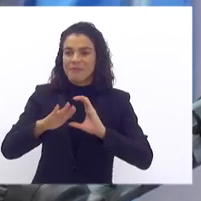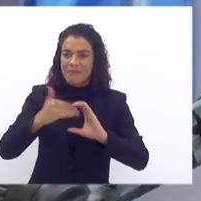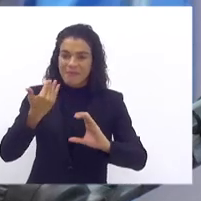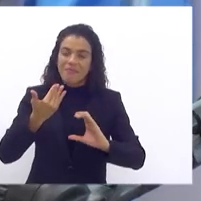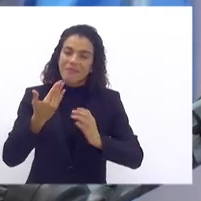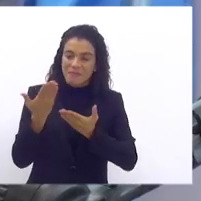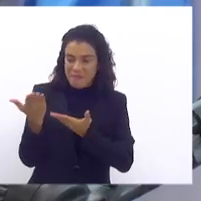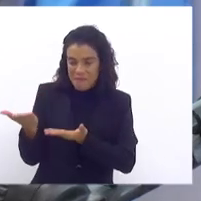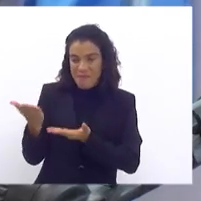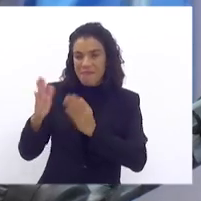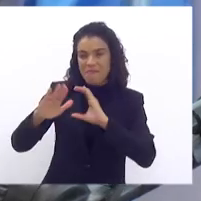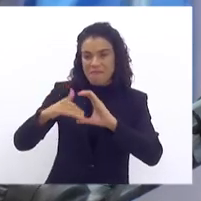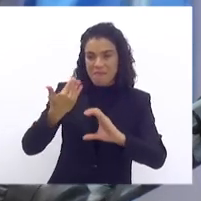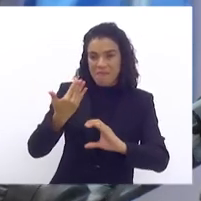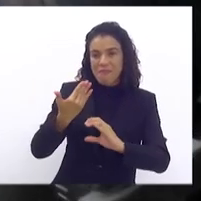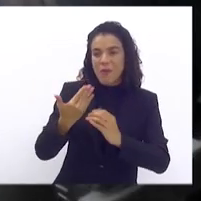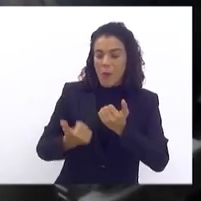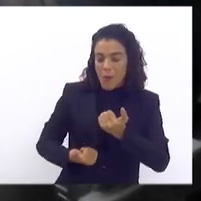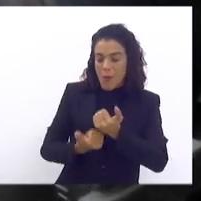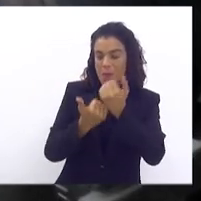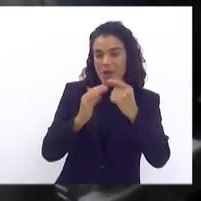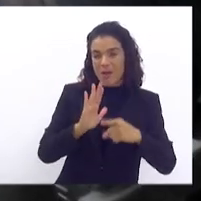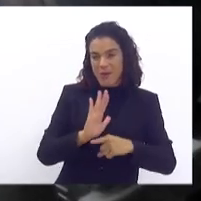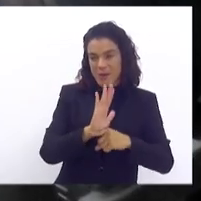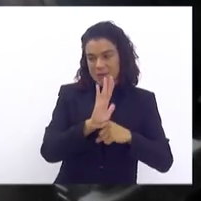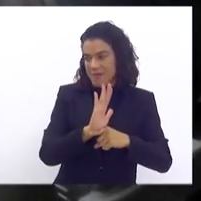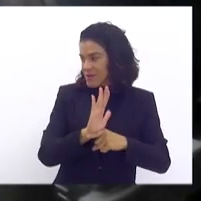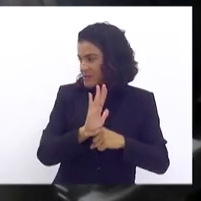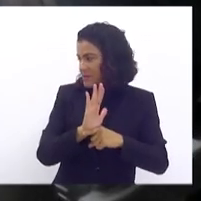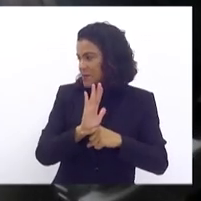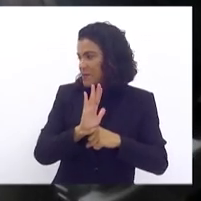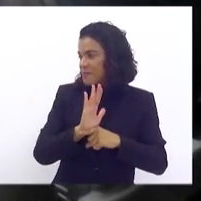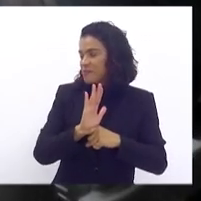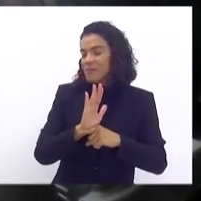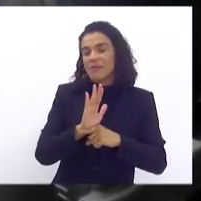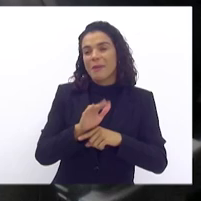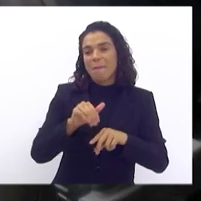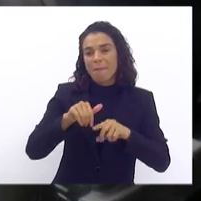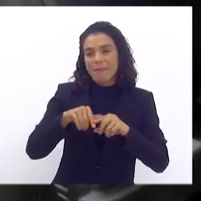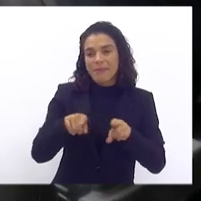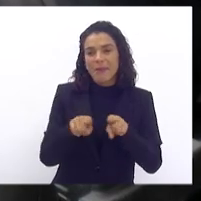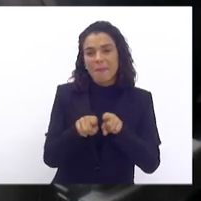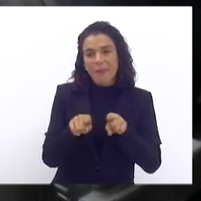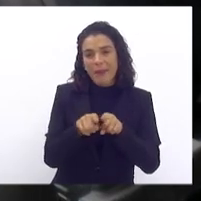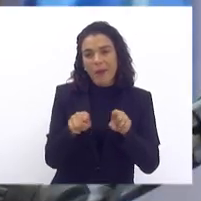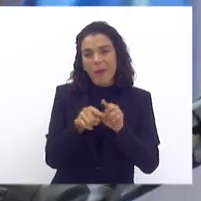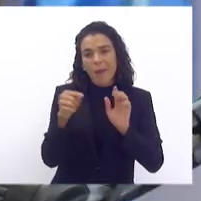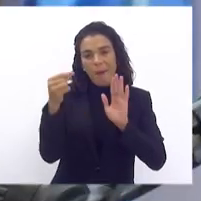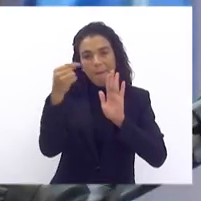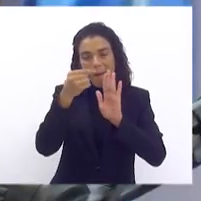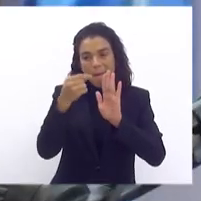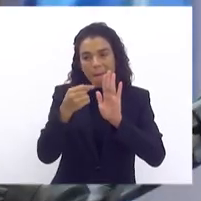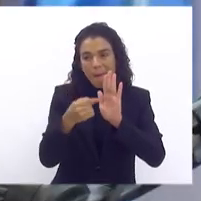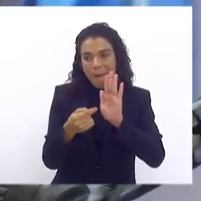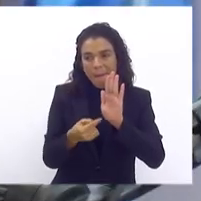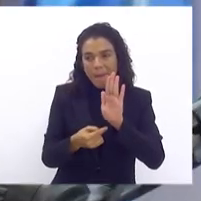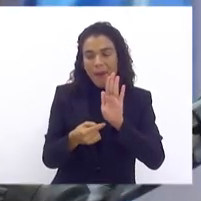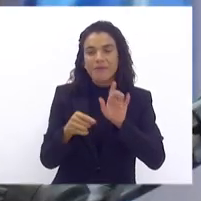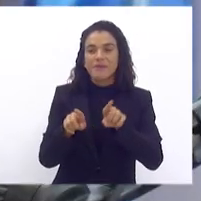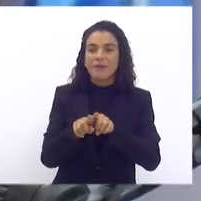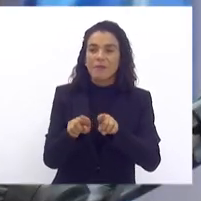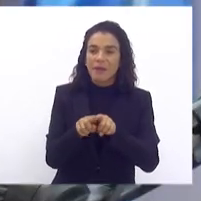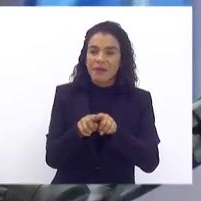através da senhora, com uma contribuição, além das citações feitas, das propostas que a senhora apresentou, e